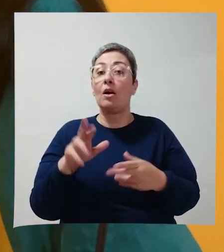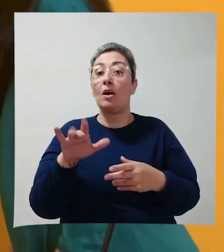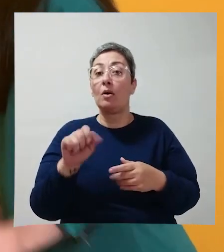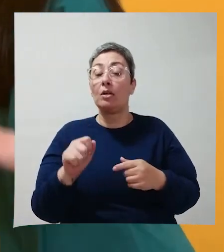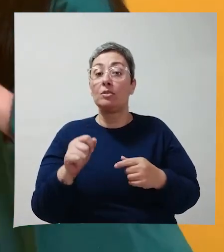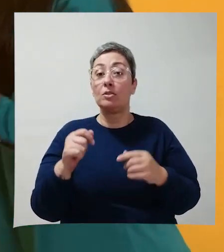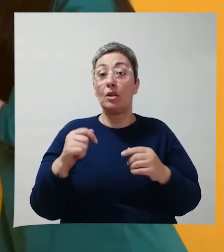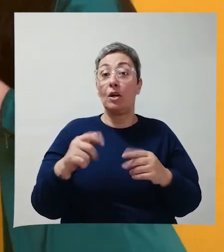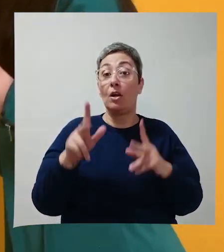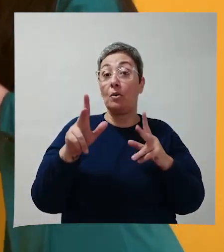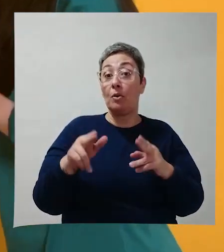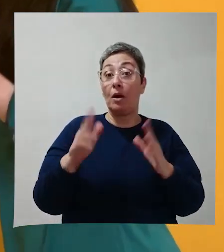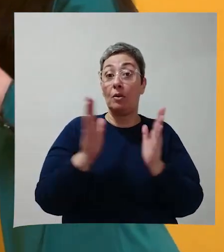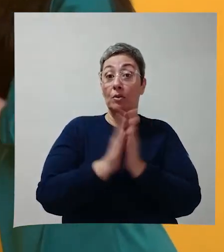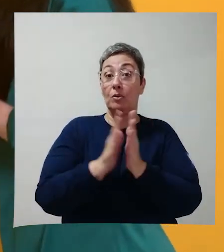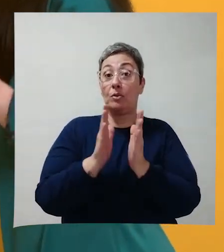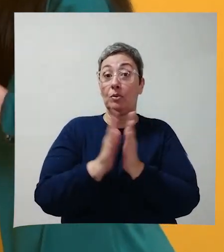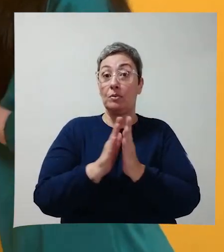Augusto, faz igual.